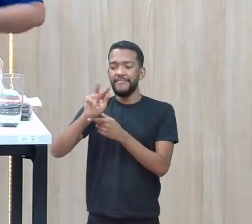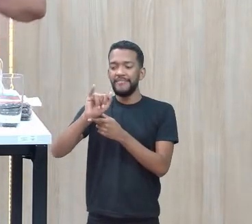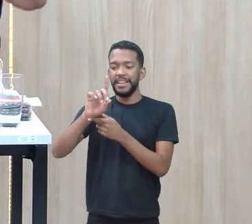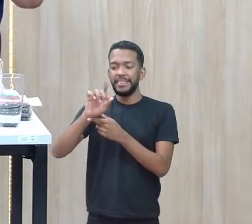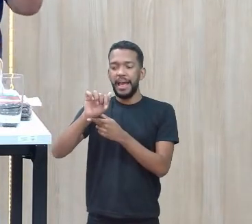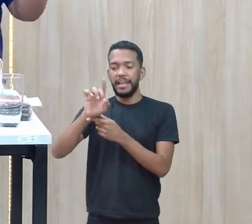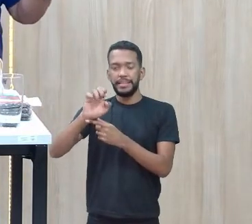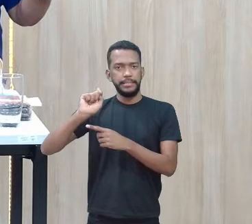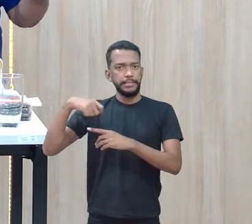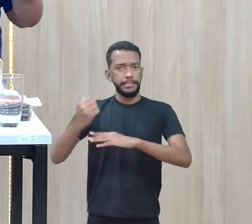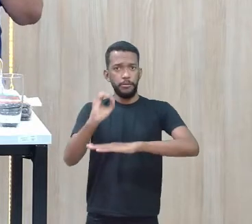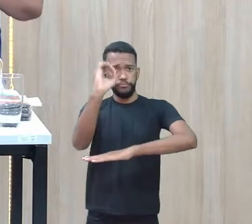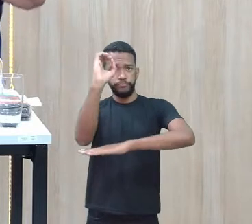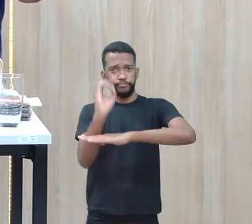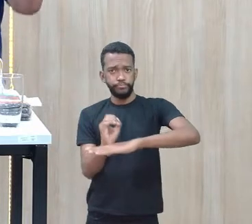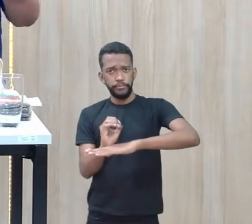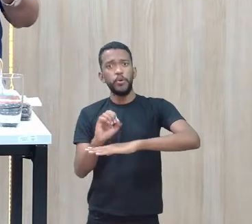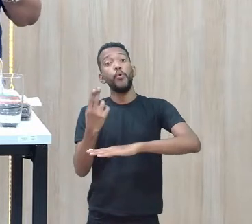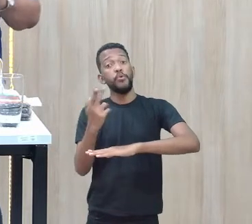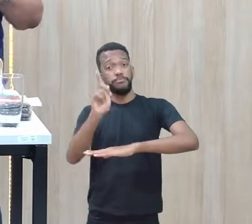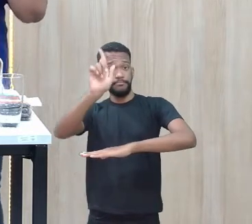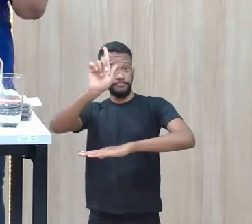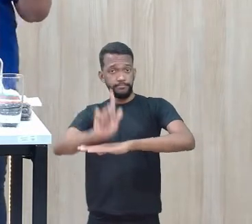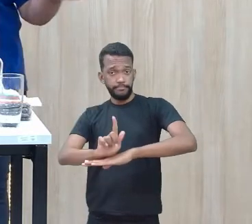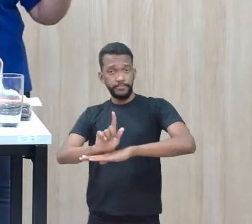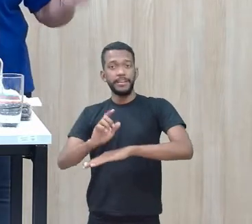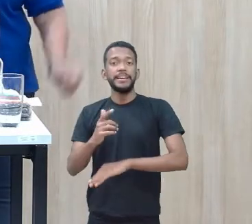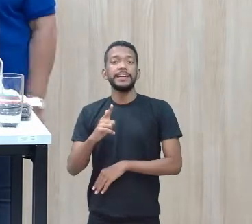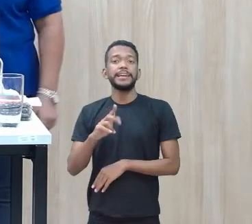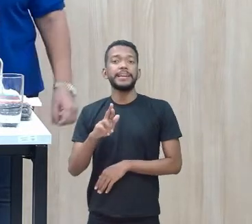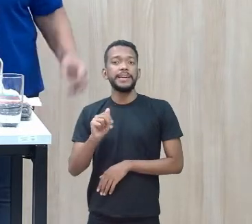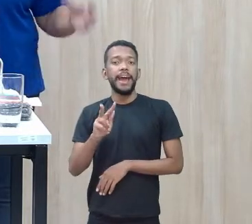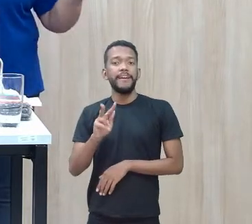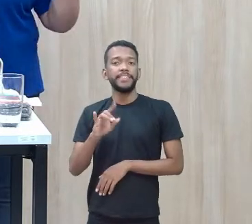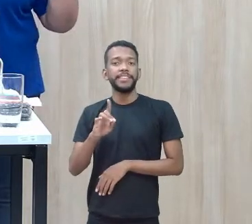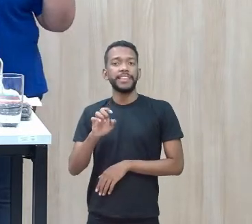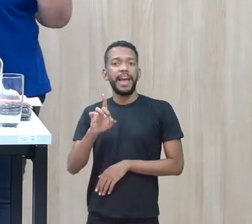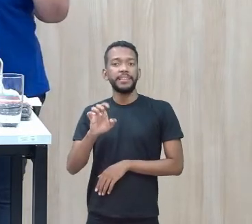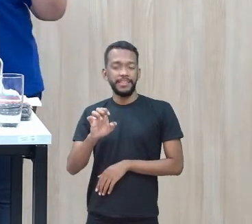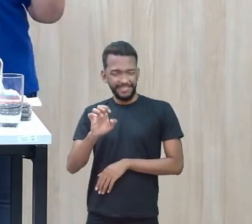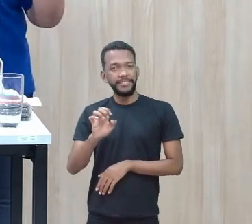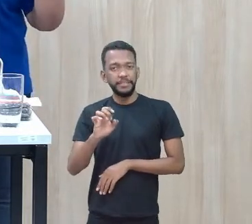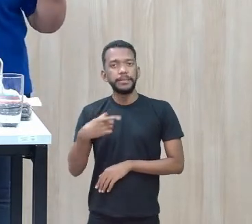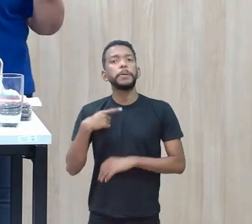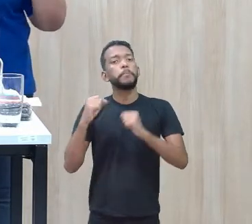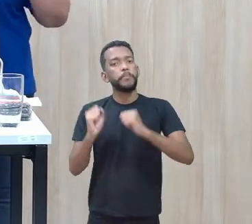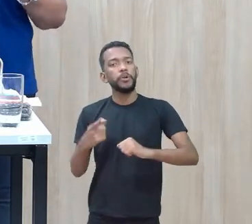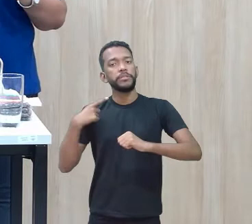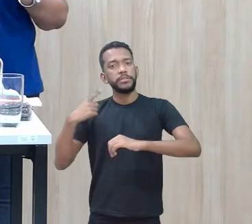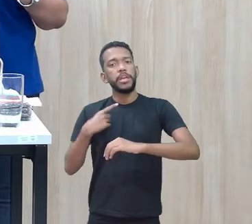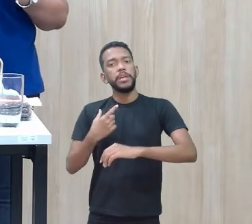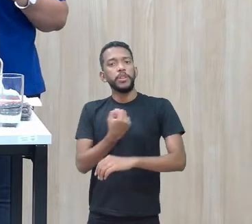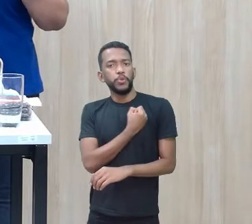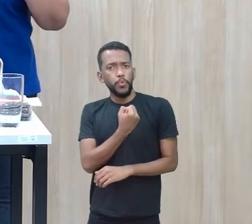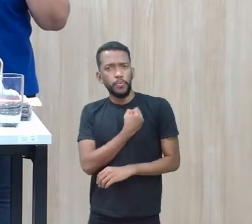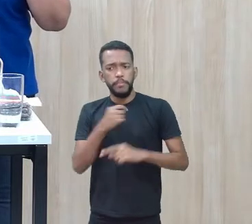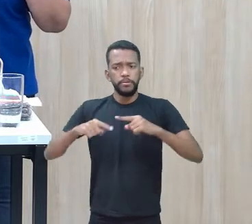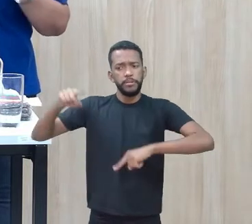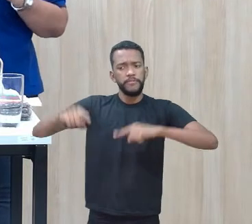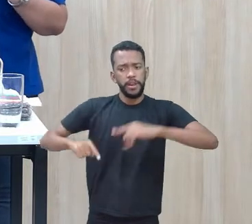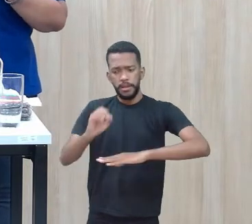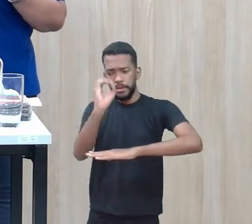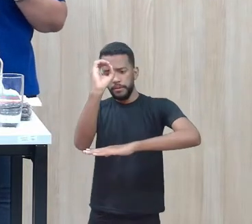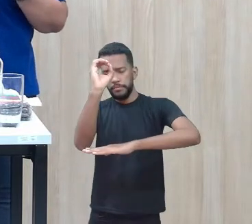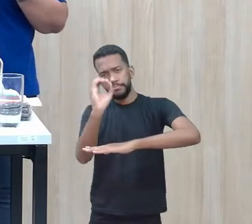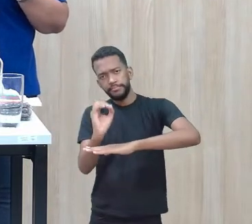gravidade, cada espaço, cada local pode ter uma numeração, uma quantidade diferente. E é